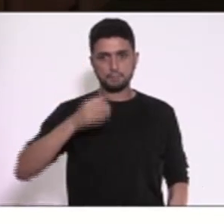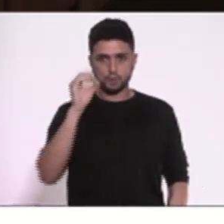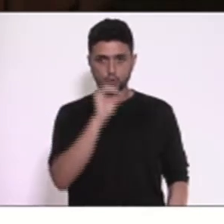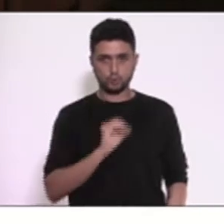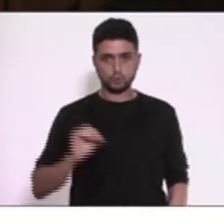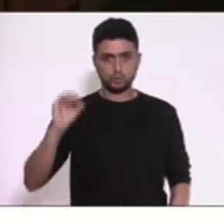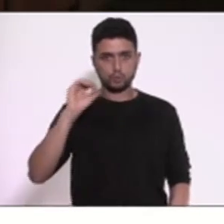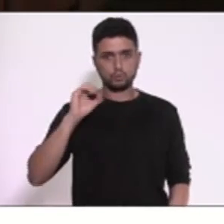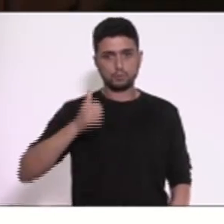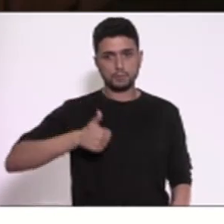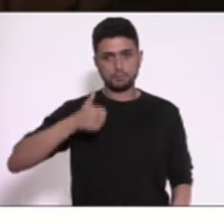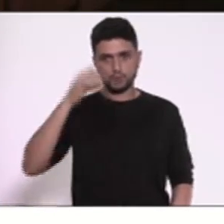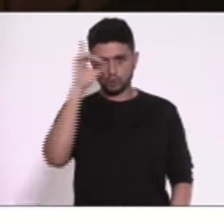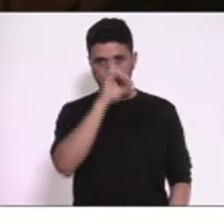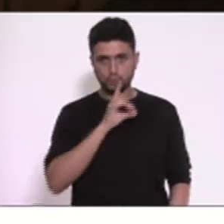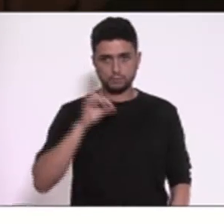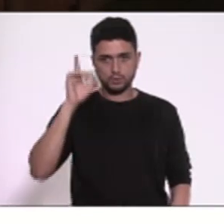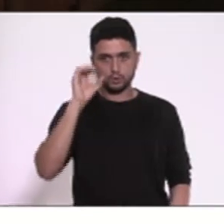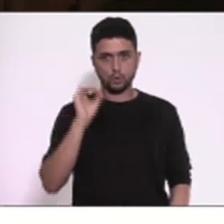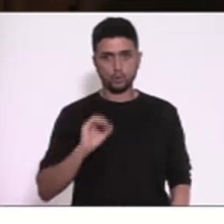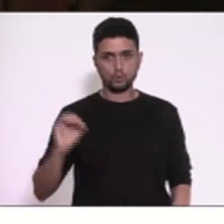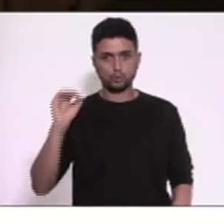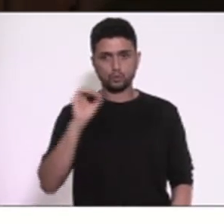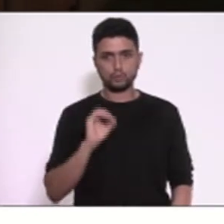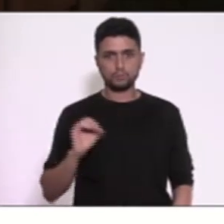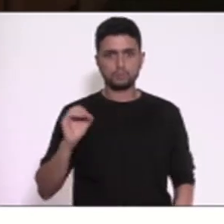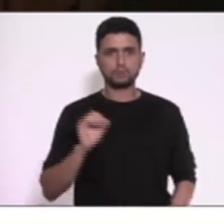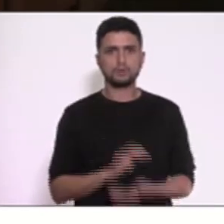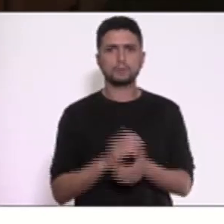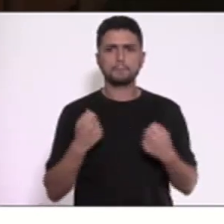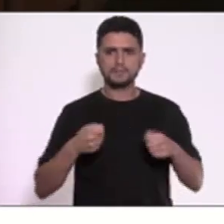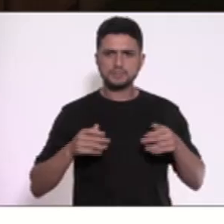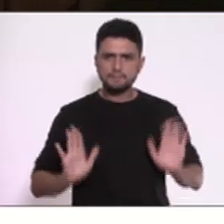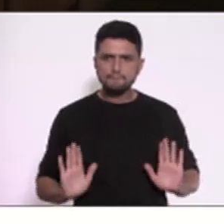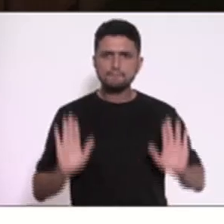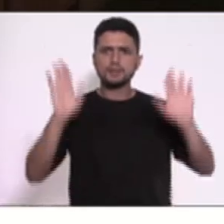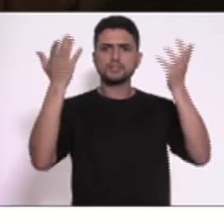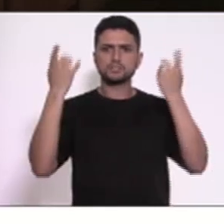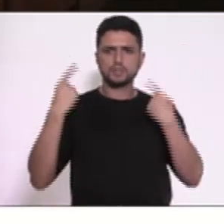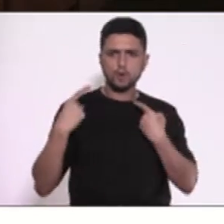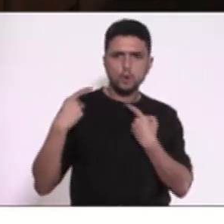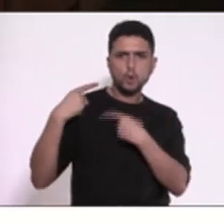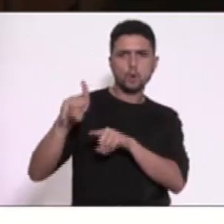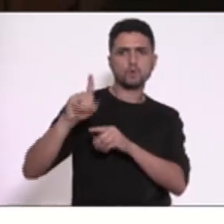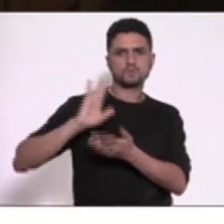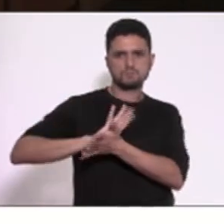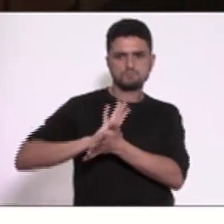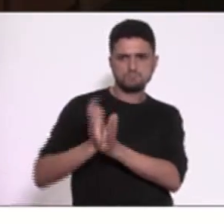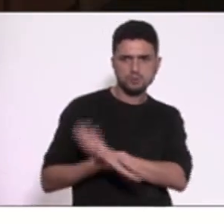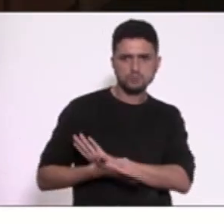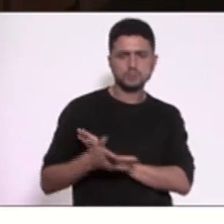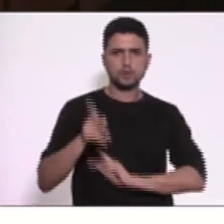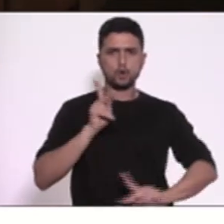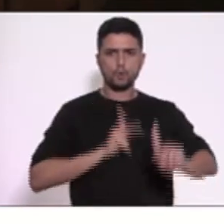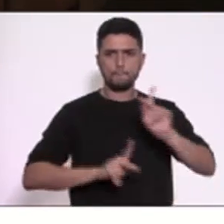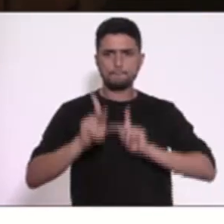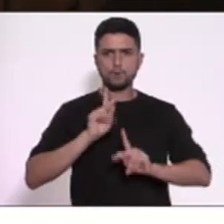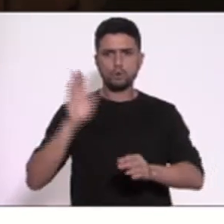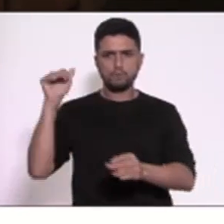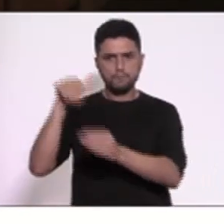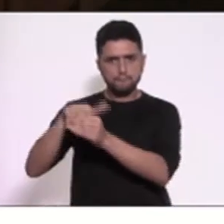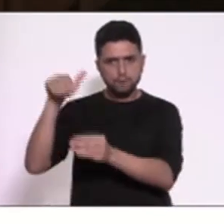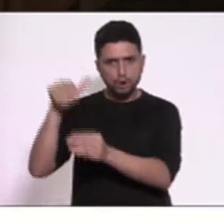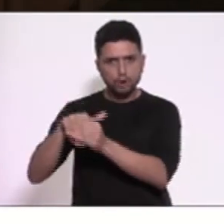domingo, 1º domingo de outubro de cada ano, um ano de festa, um ano de combate à intolerância, com o povo votando, com o povo ir na